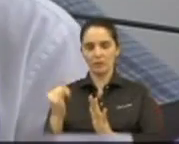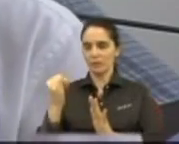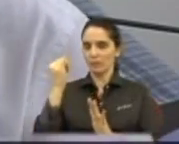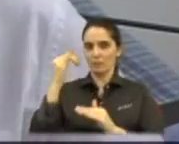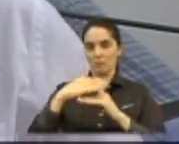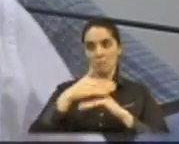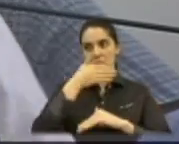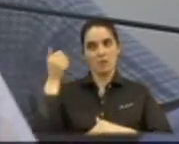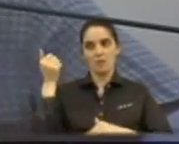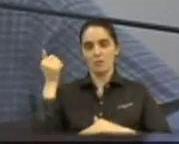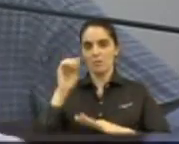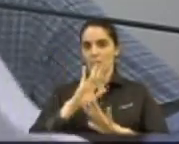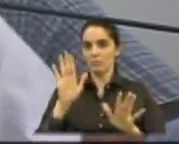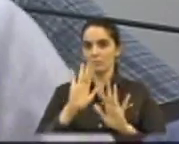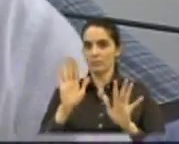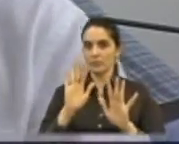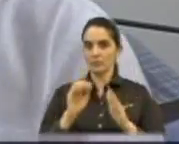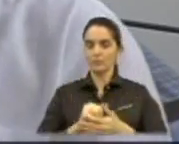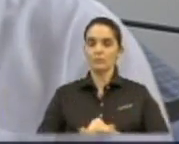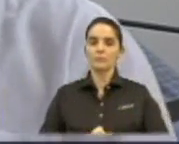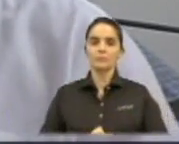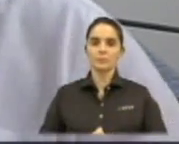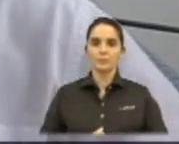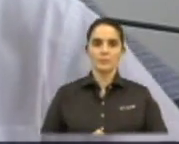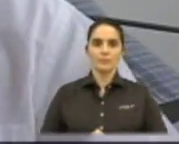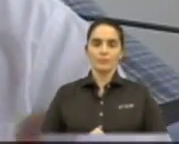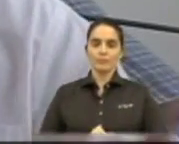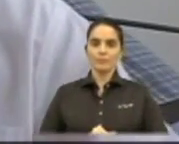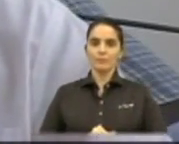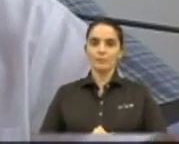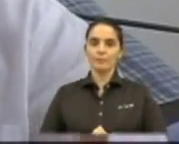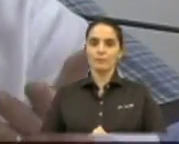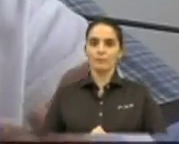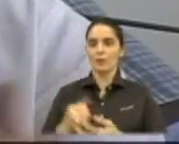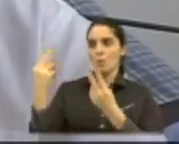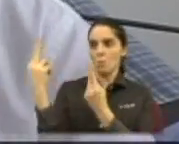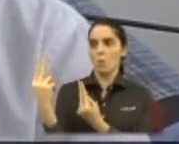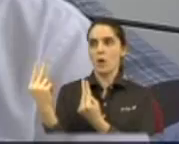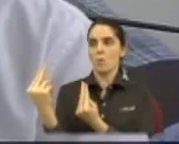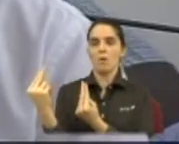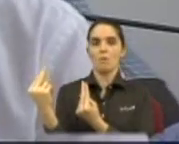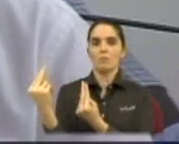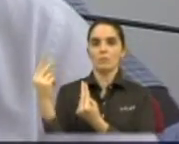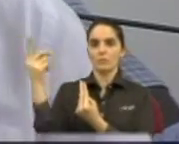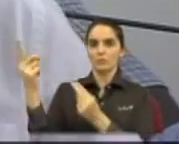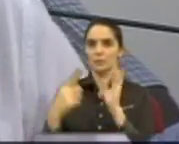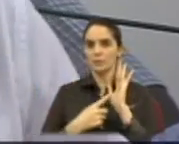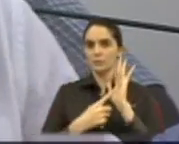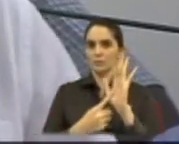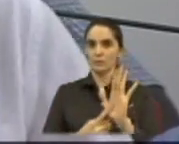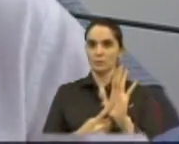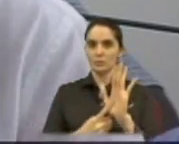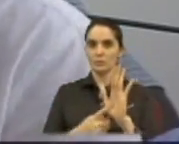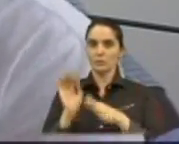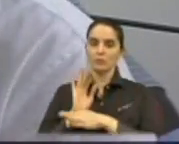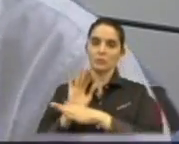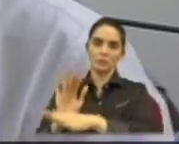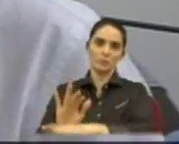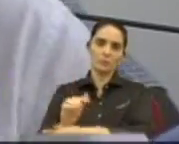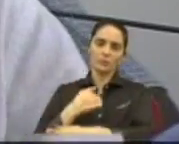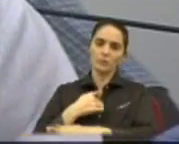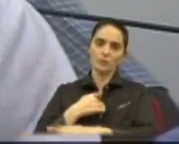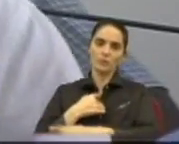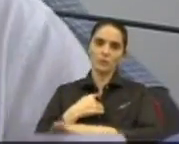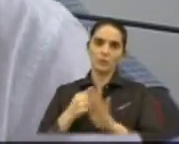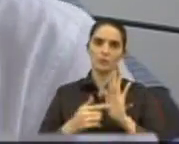que a que foi apresentada, visto que são elementos similares. Vossa Excelência apresenta moção de apoio e eu